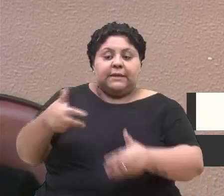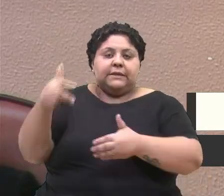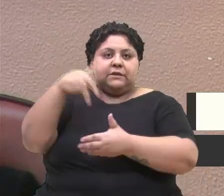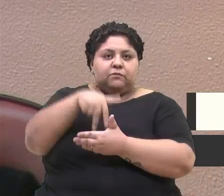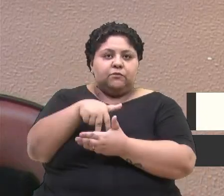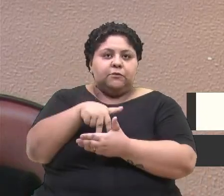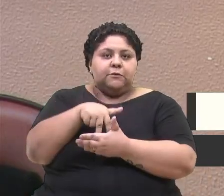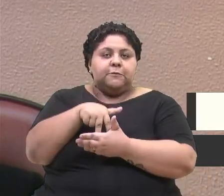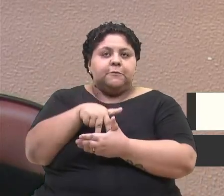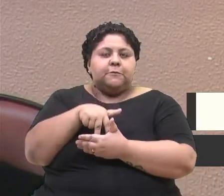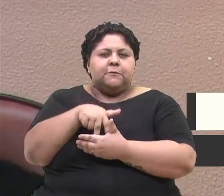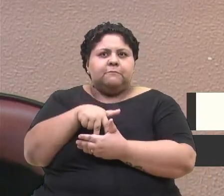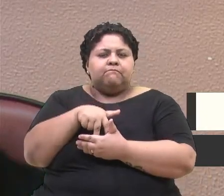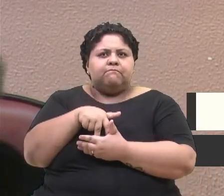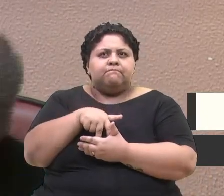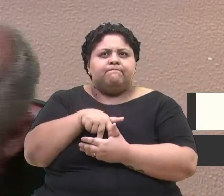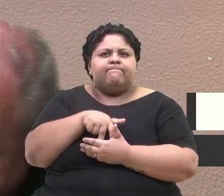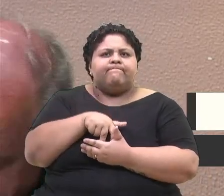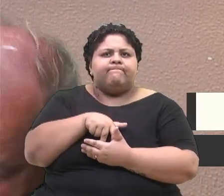por